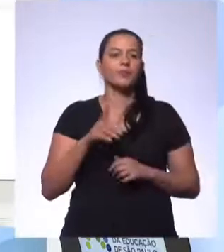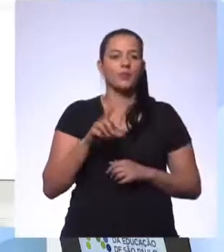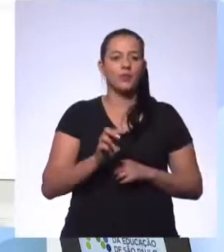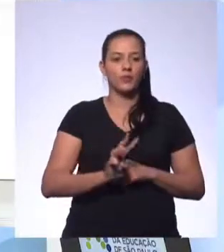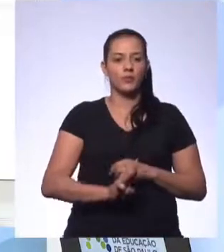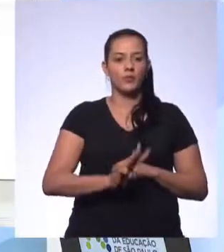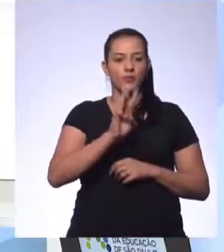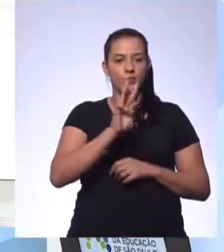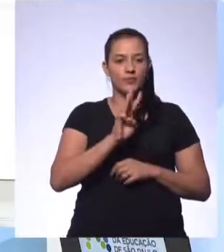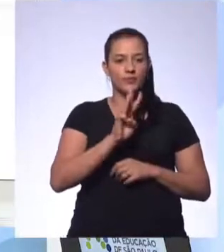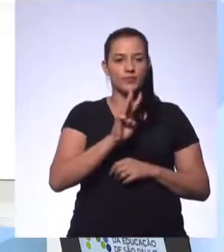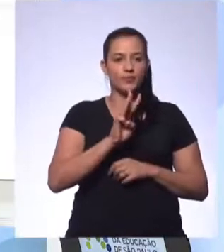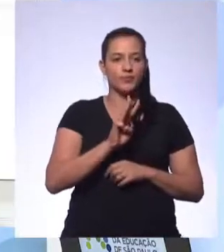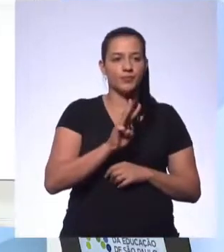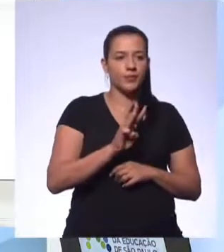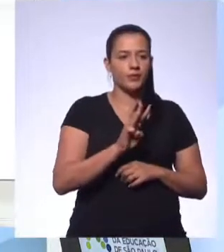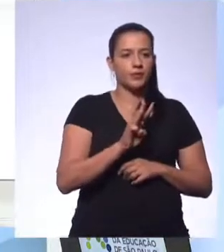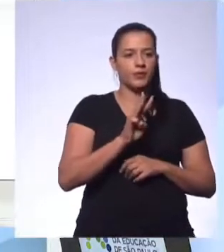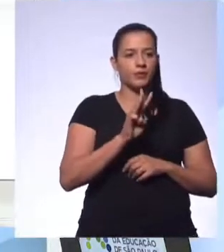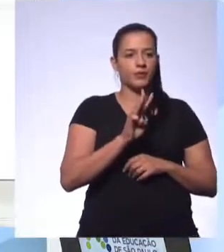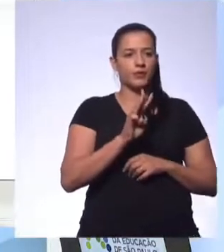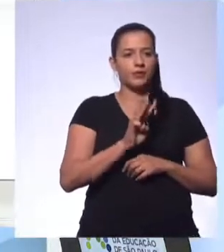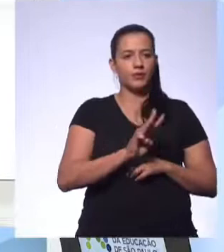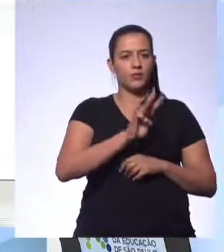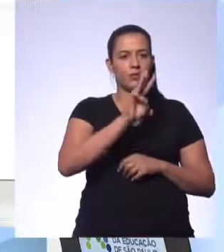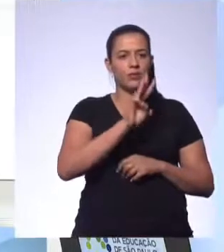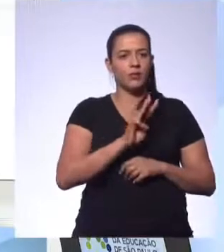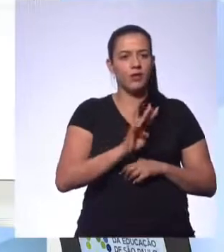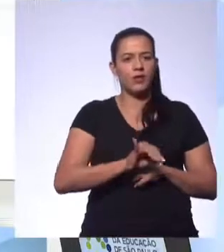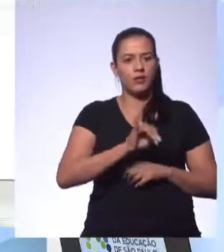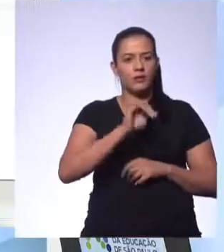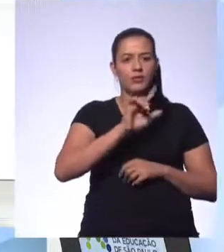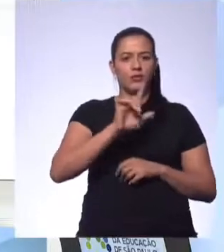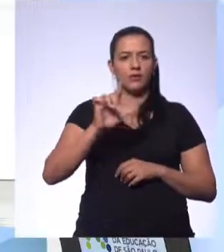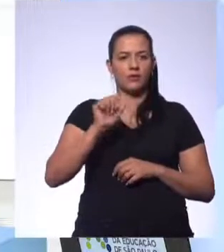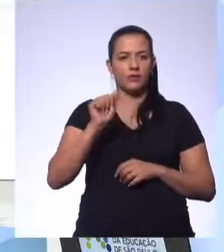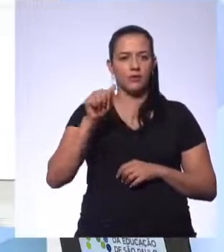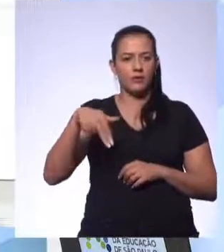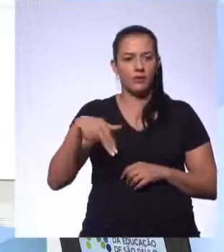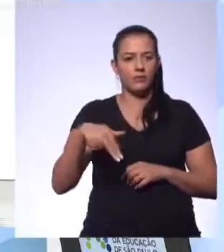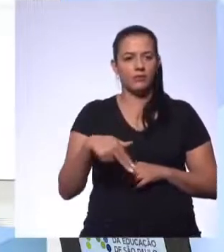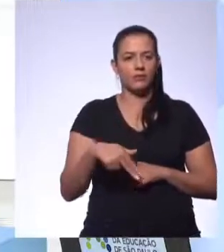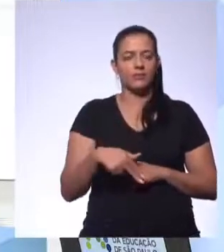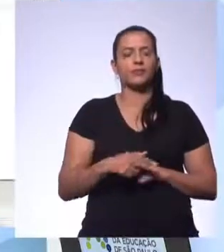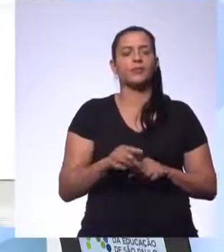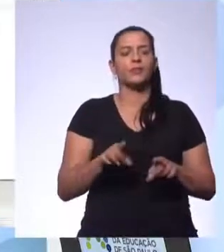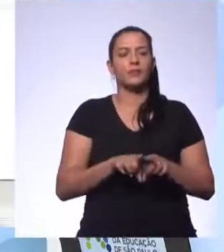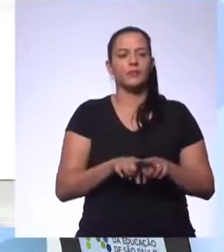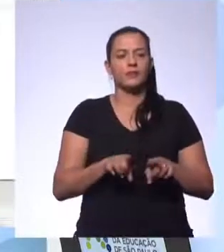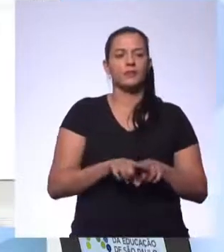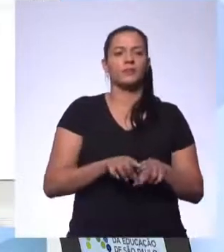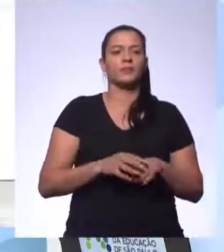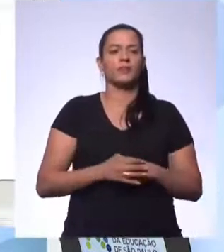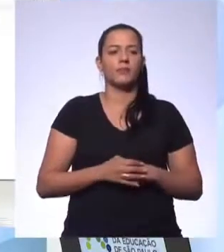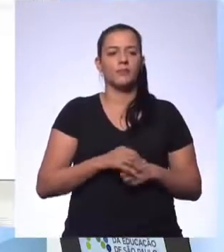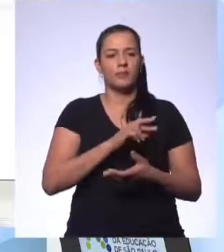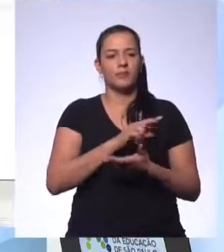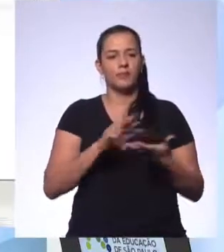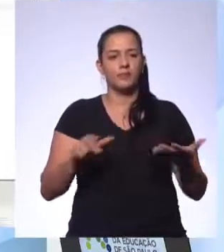a música eletrônica, que também é um tema interessante, que aí a música eletrônica você pode jogar em vários momentos aqui,